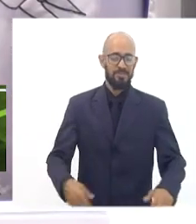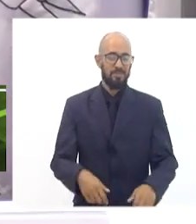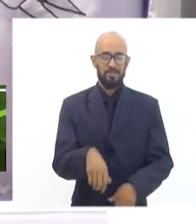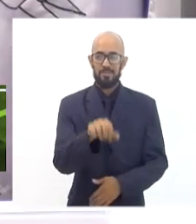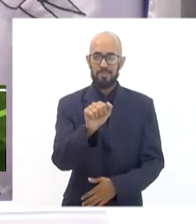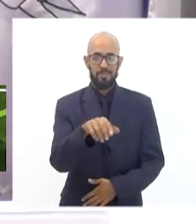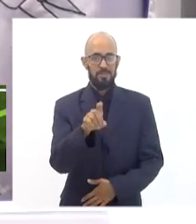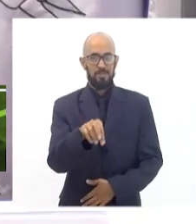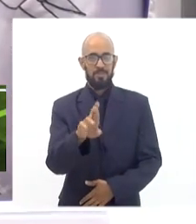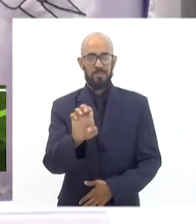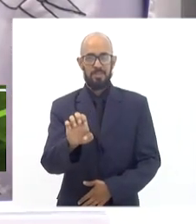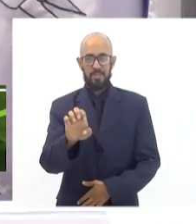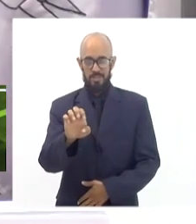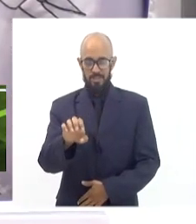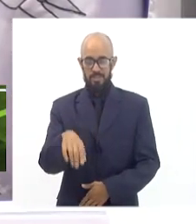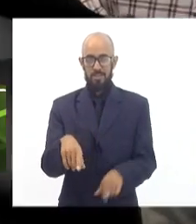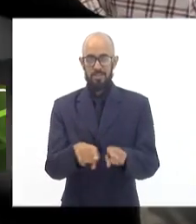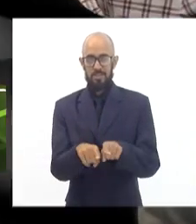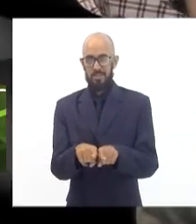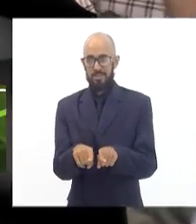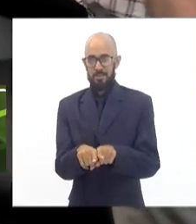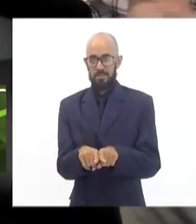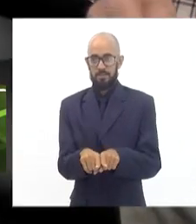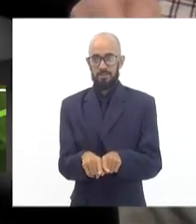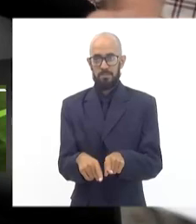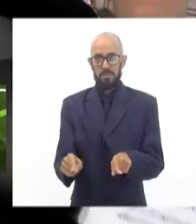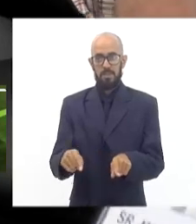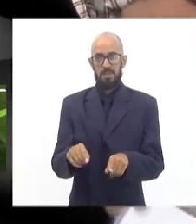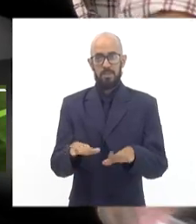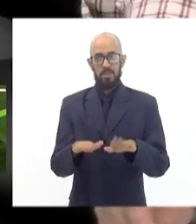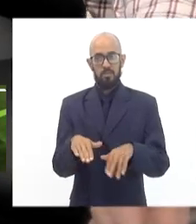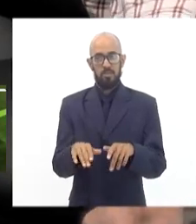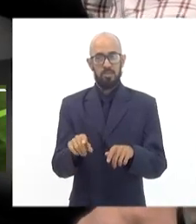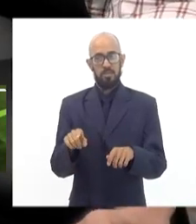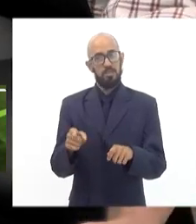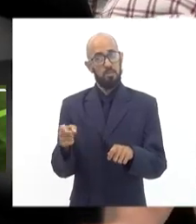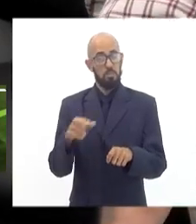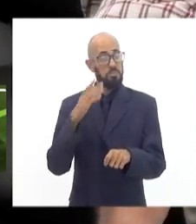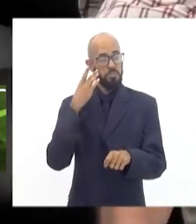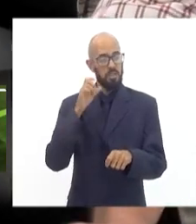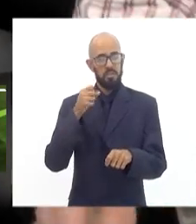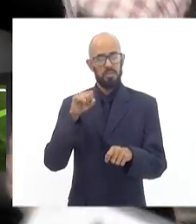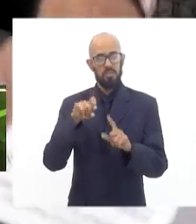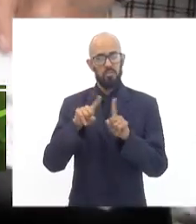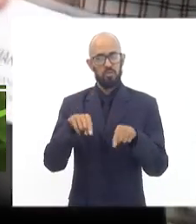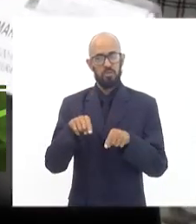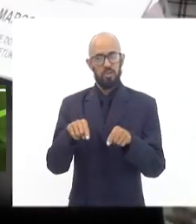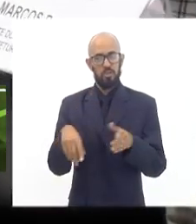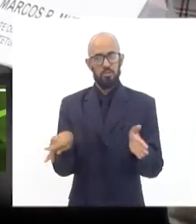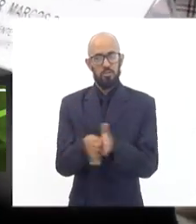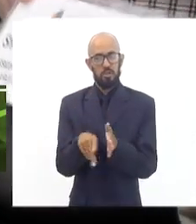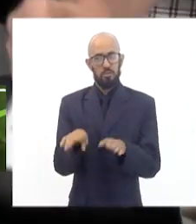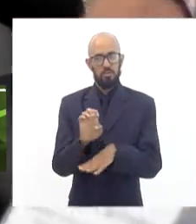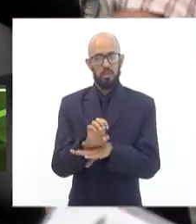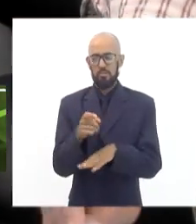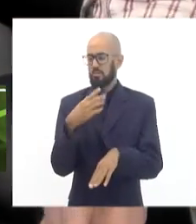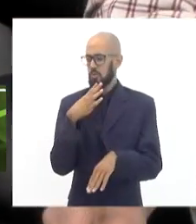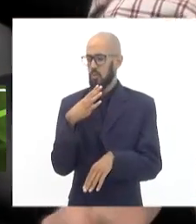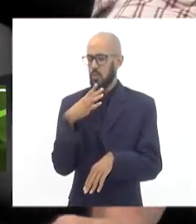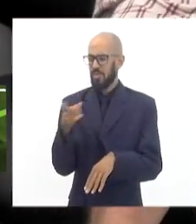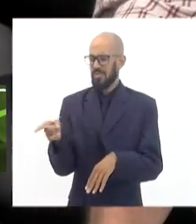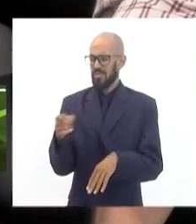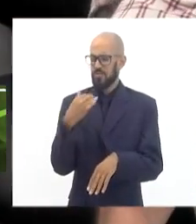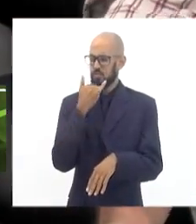André Braga que Possivelmente não sei se é funcionário do estado que eu não conheço